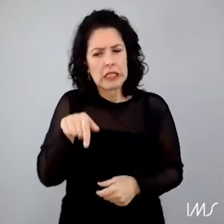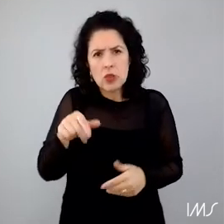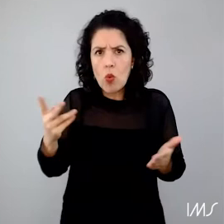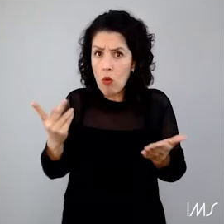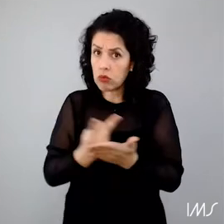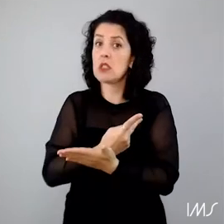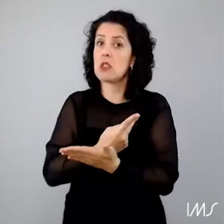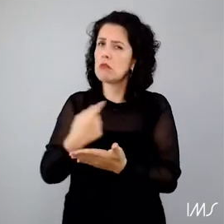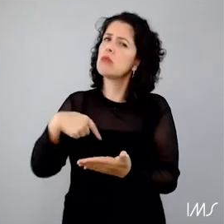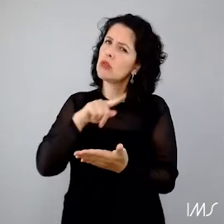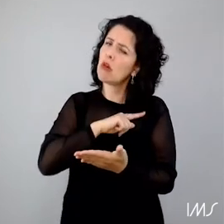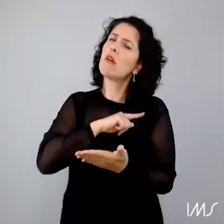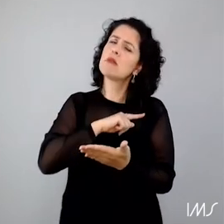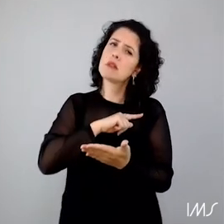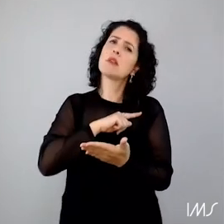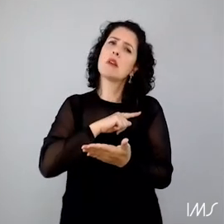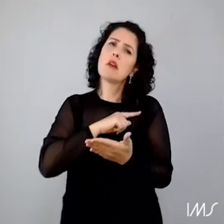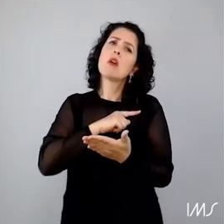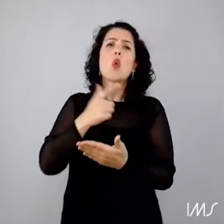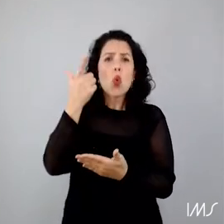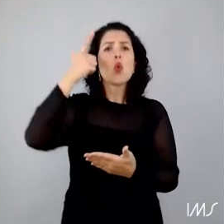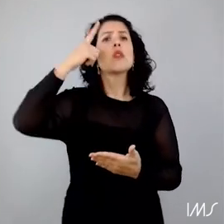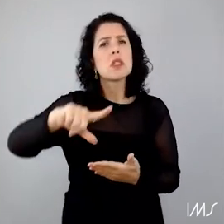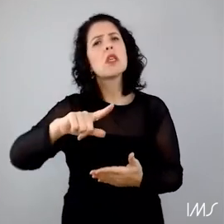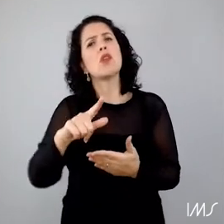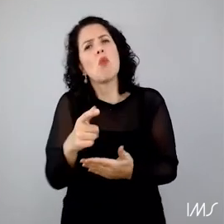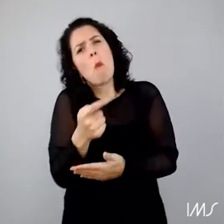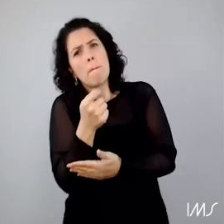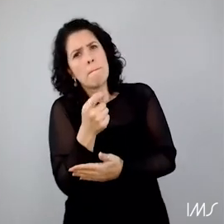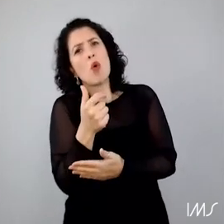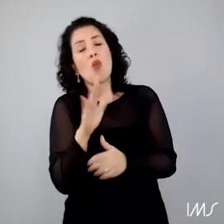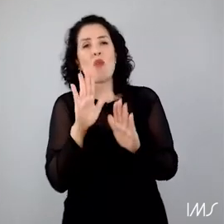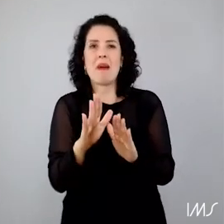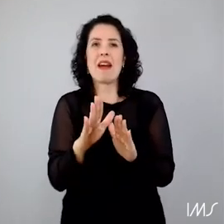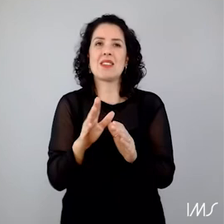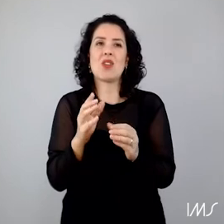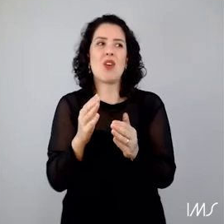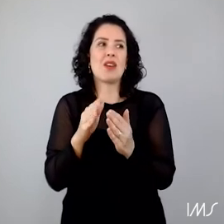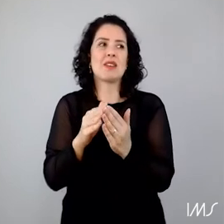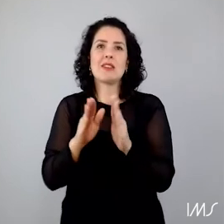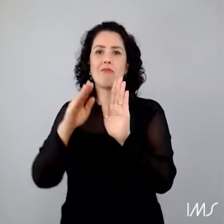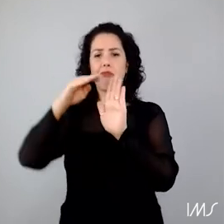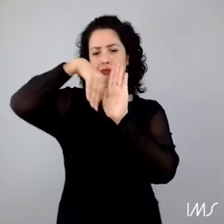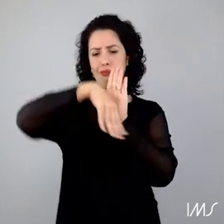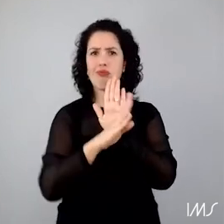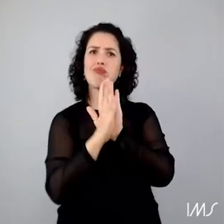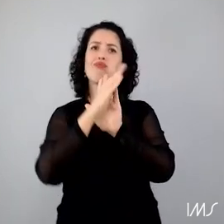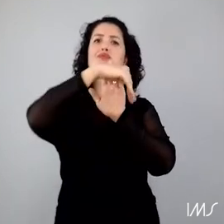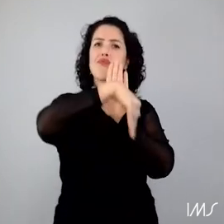Se consolidamos iniciativas, mas com muitos avanços e retrocessos, né? Como a